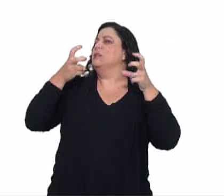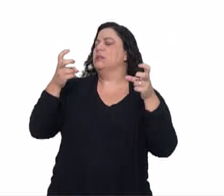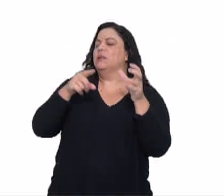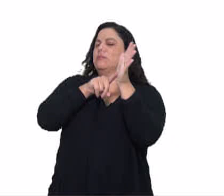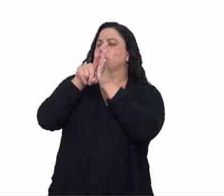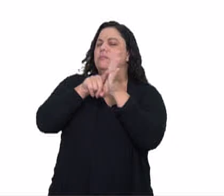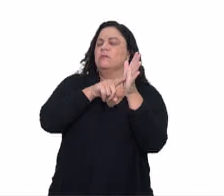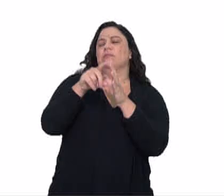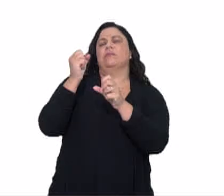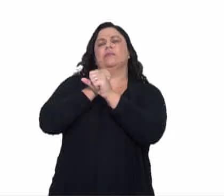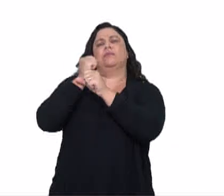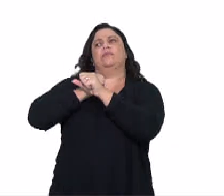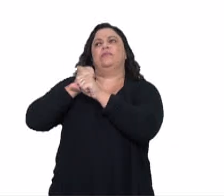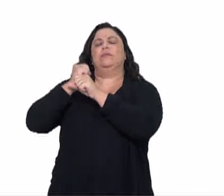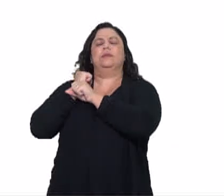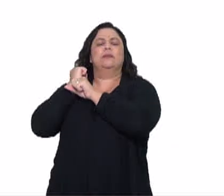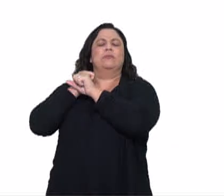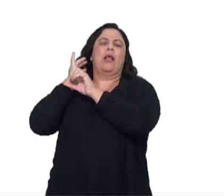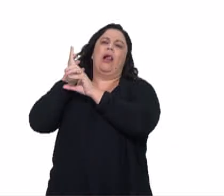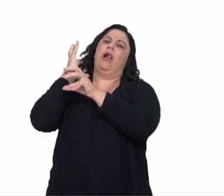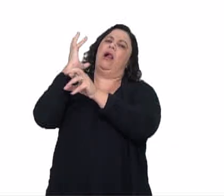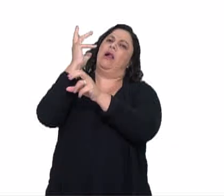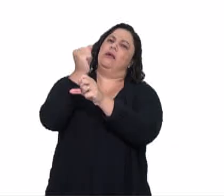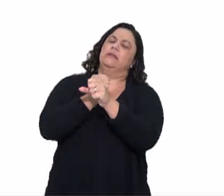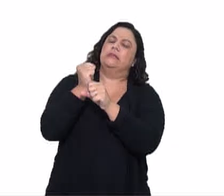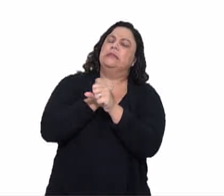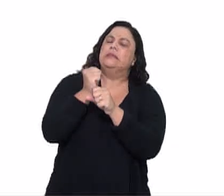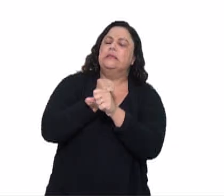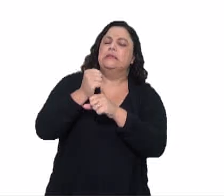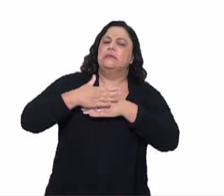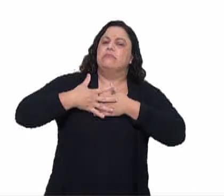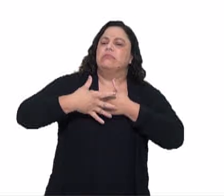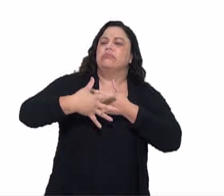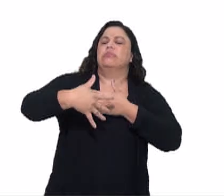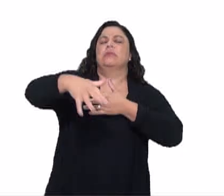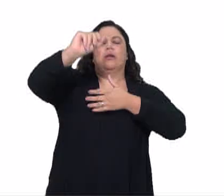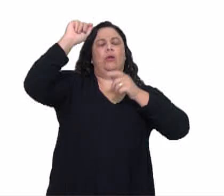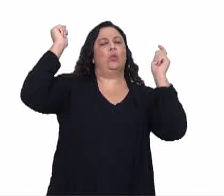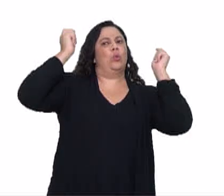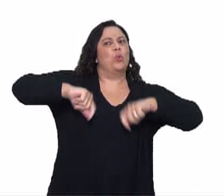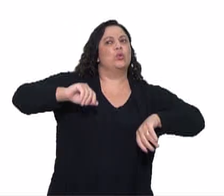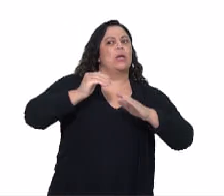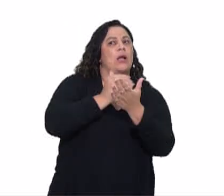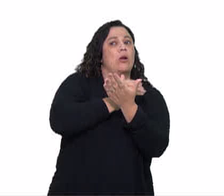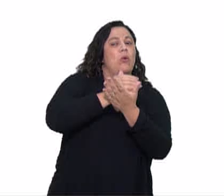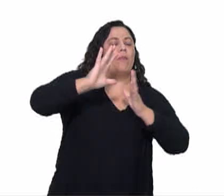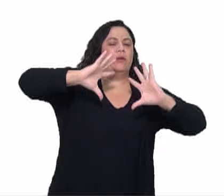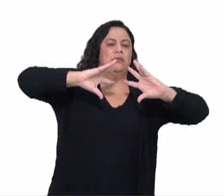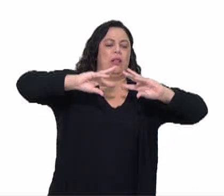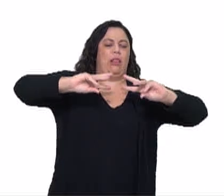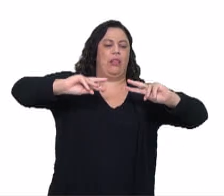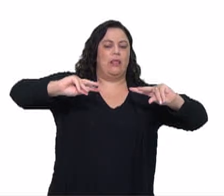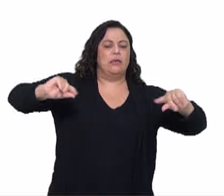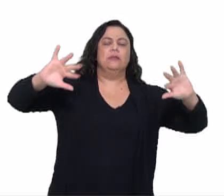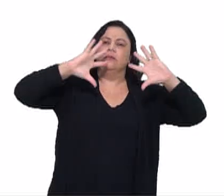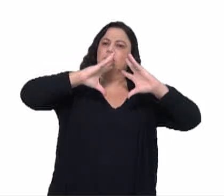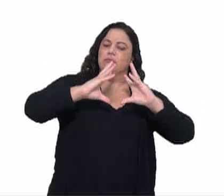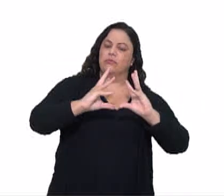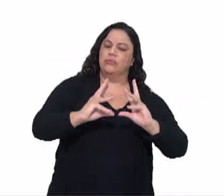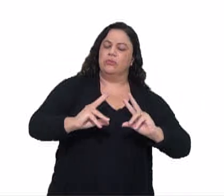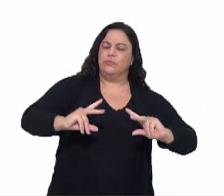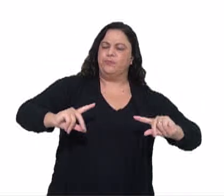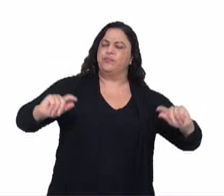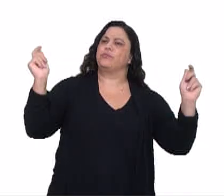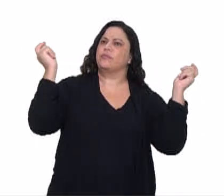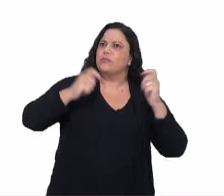centenas de anos, mas durante esse tempo, o derretimento que já começou poderia, eventualmente, adicionar